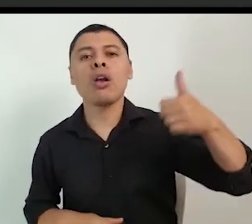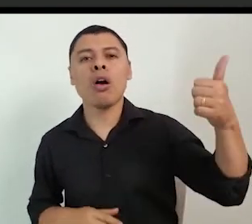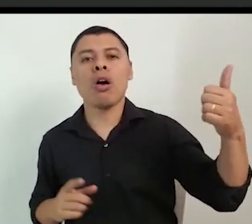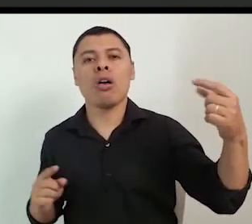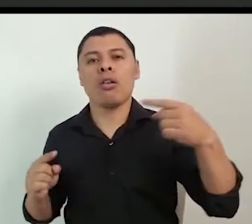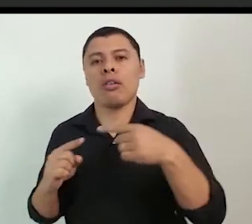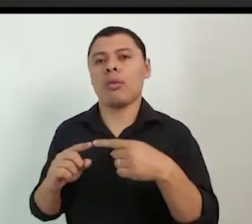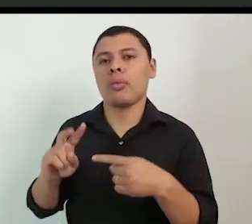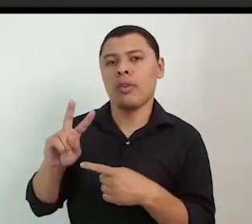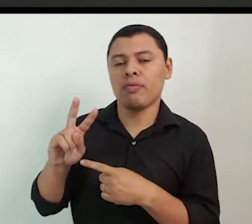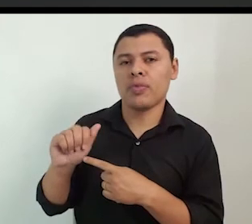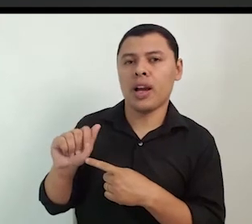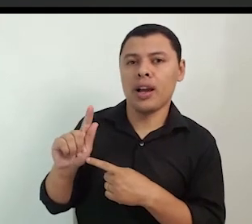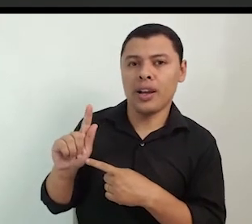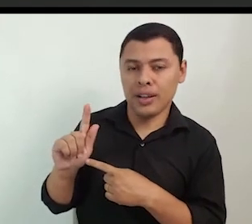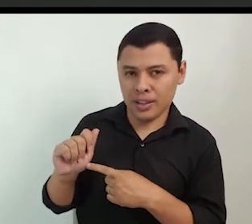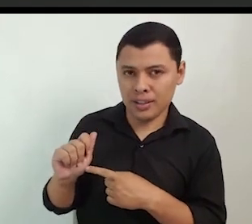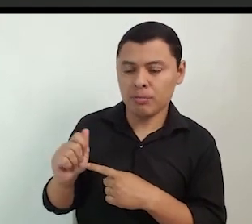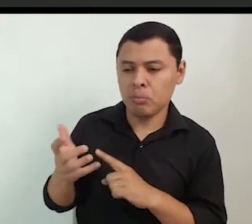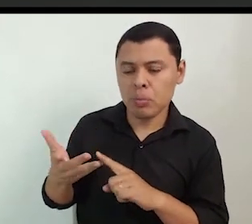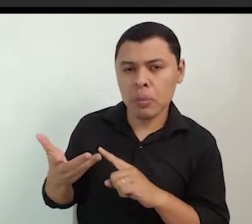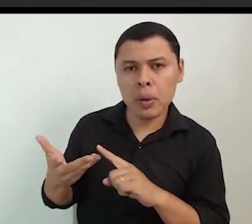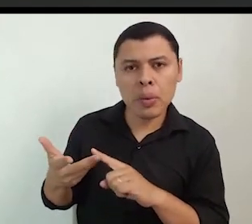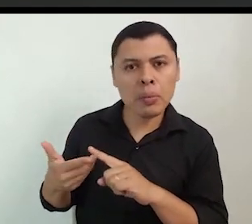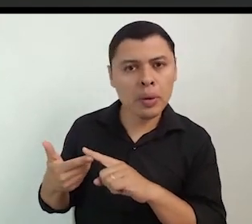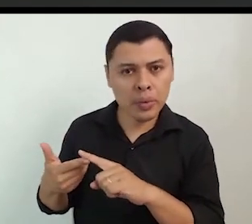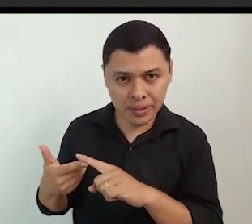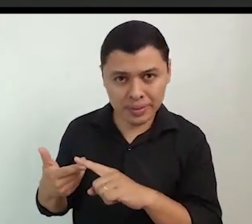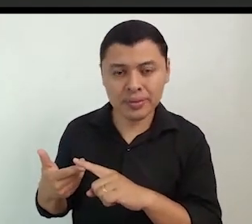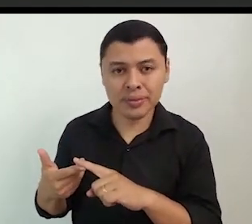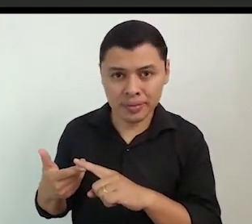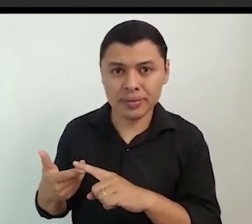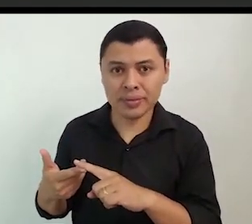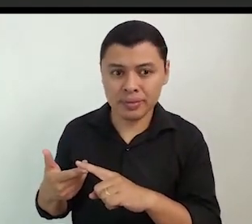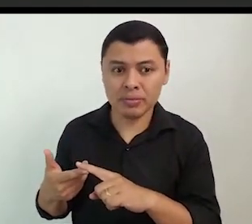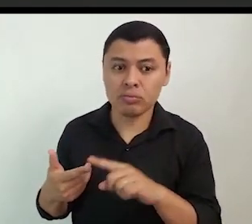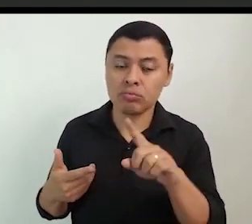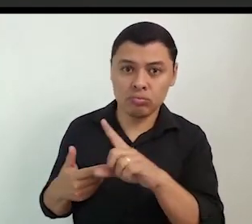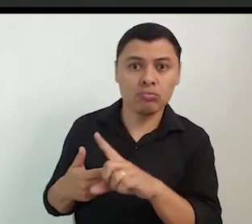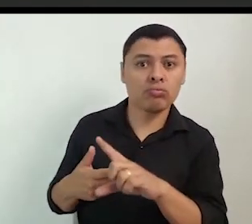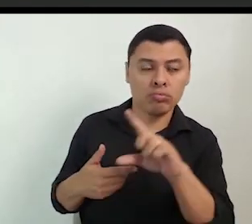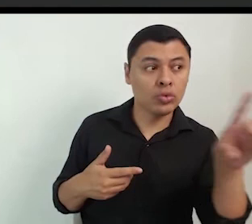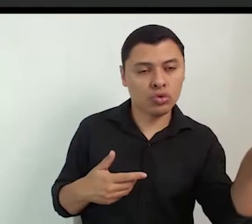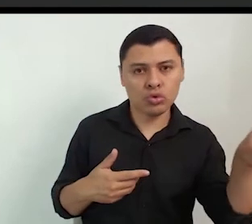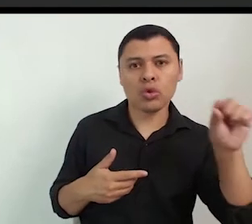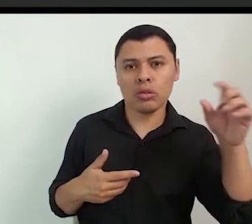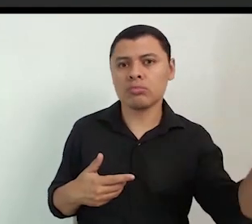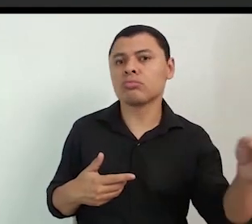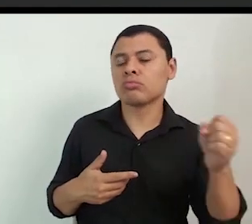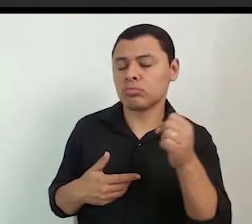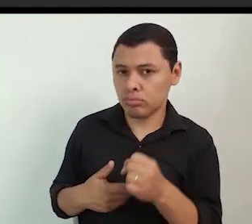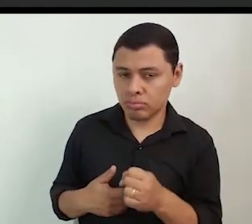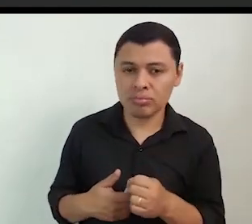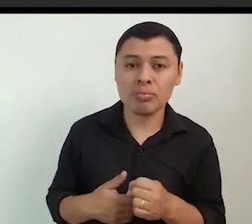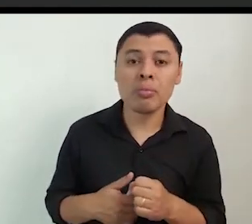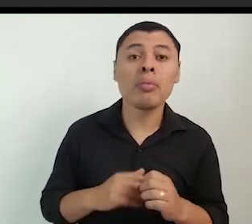preenche as qualificações, né? Os requisitos para fazer parte desse novo desafio. Só